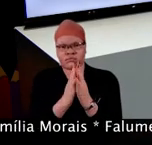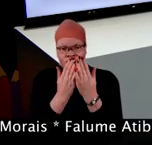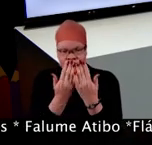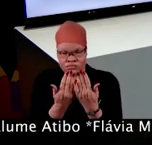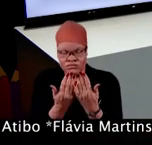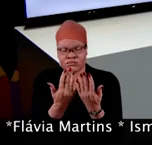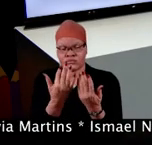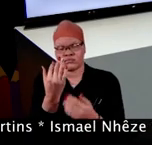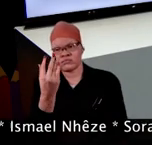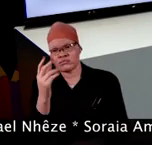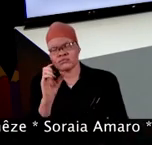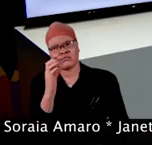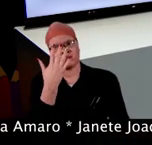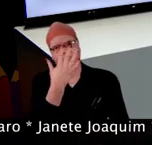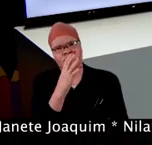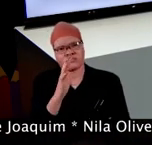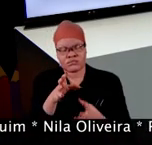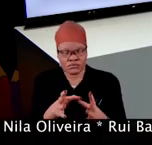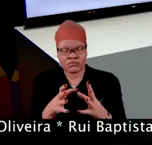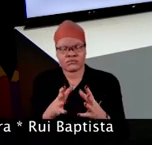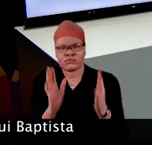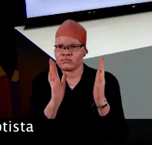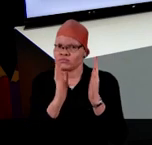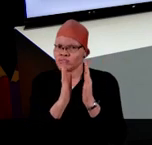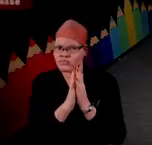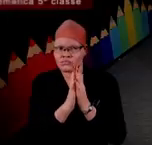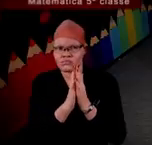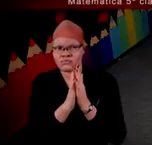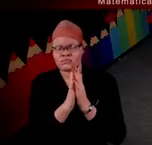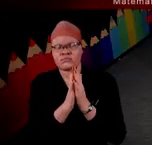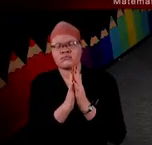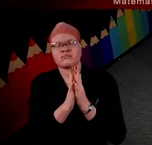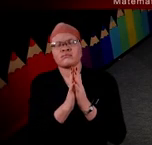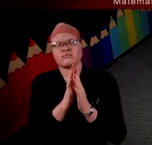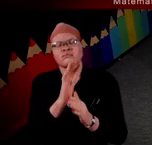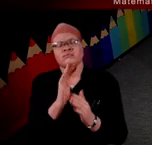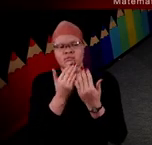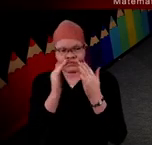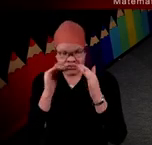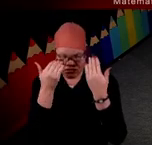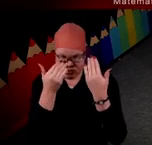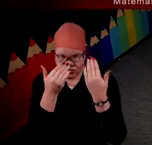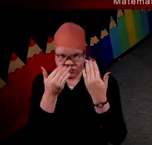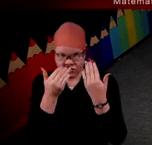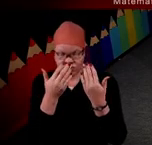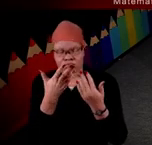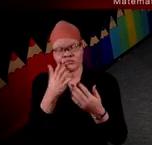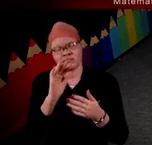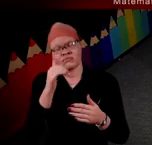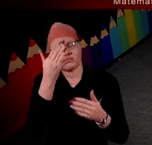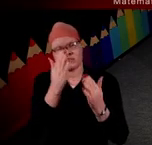vamos usar o livro de matemática da 5ª Classe A é muito obrigado pela atenção